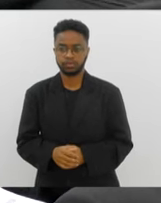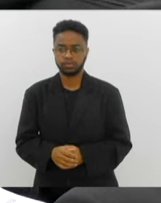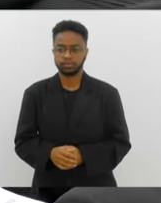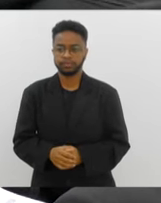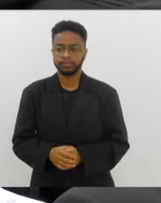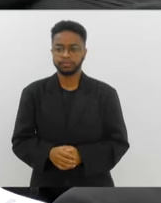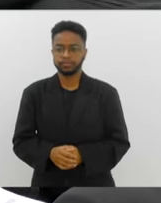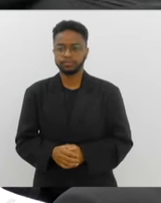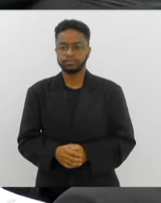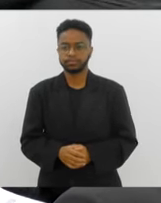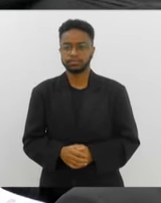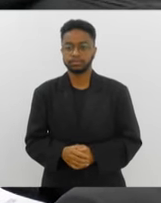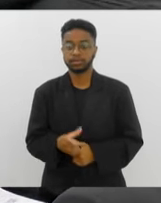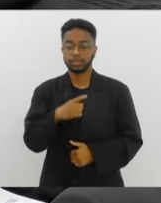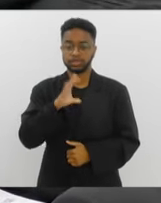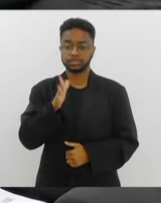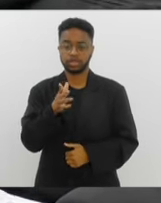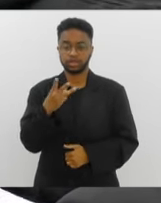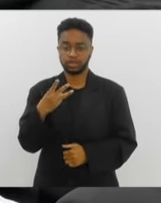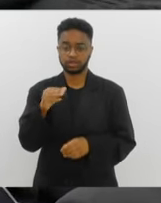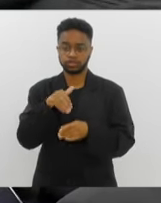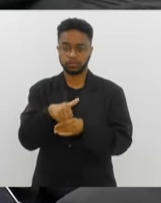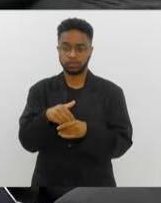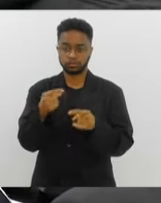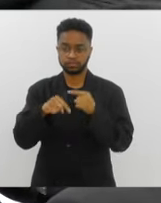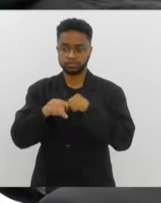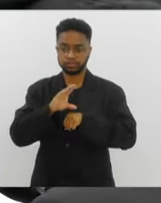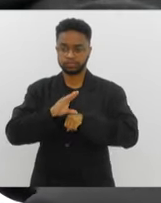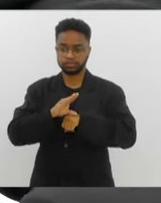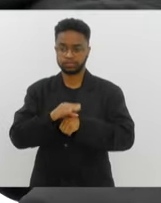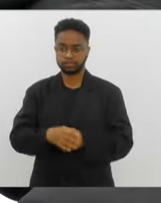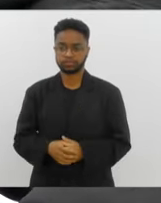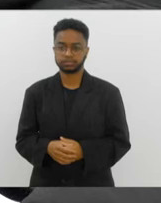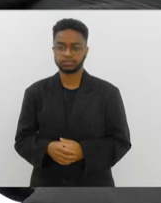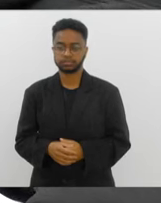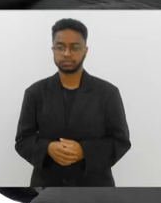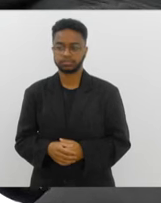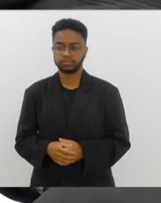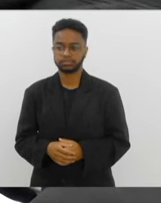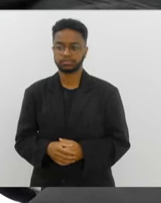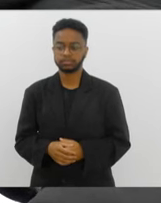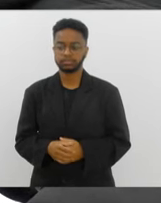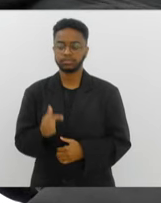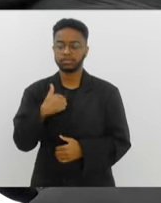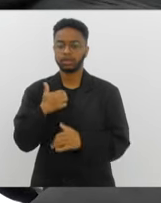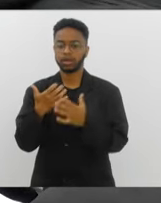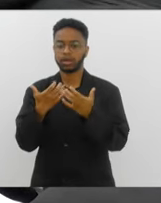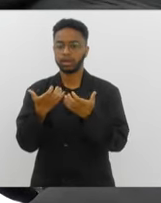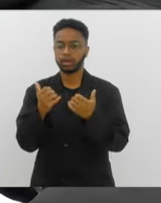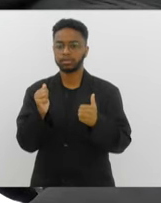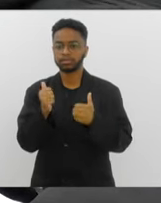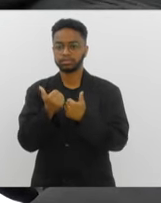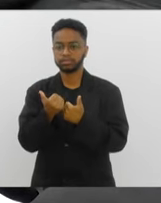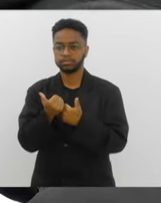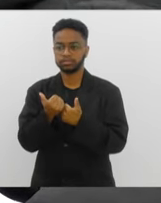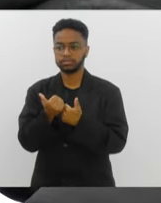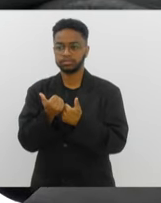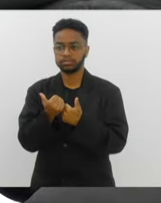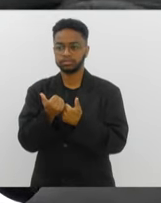trouxe era estadual. Sim, já tem três votos pela inconstitucionalidade. Presidente, eu quero me somar, deputado